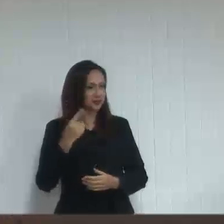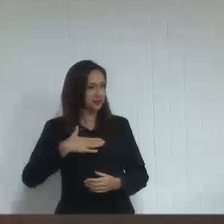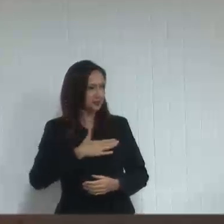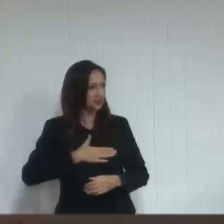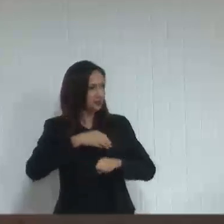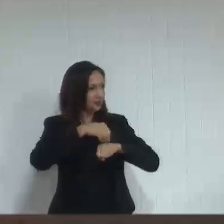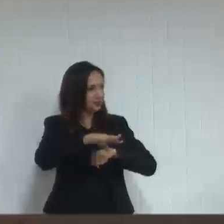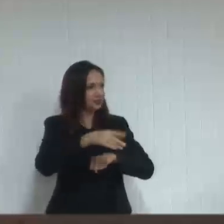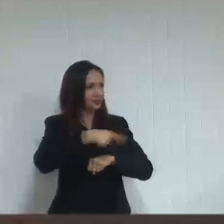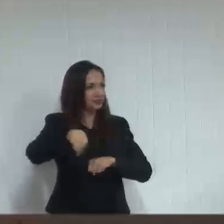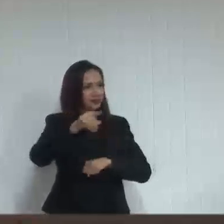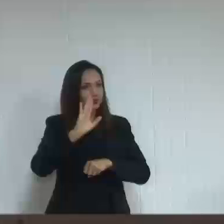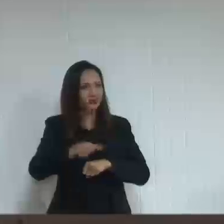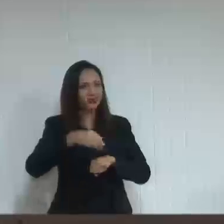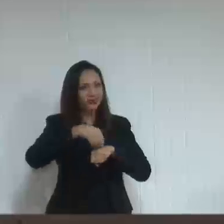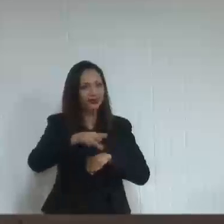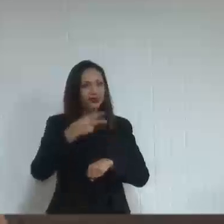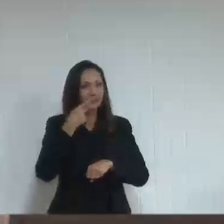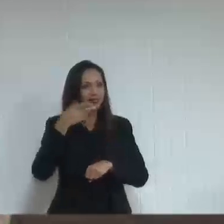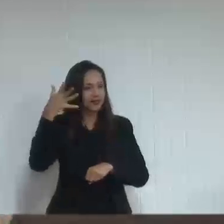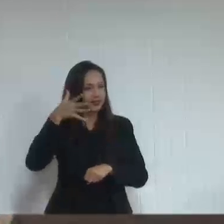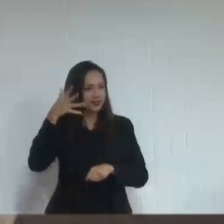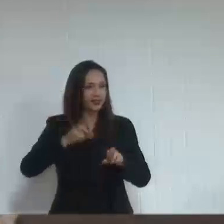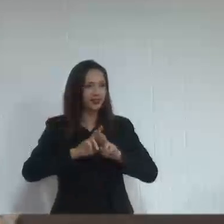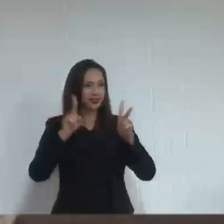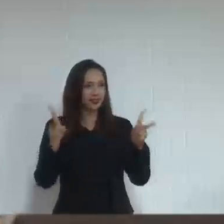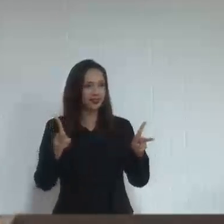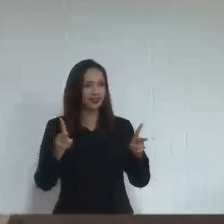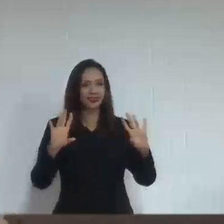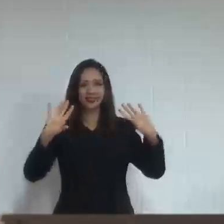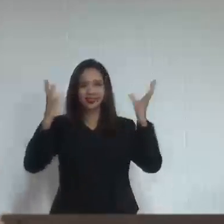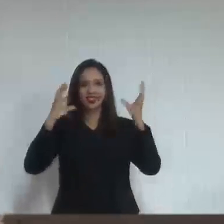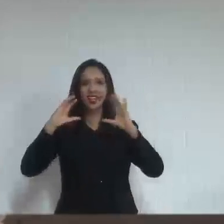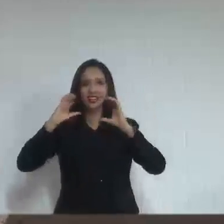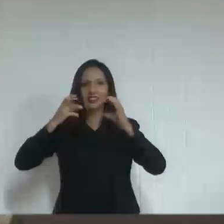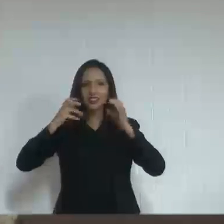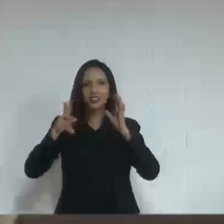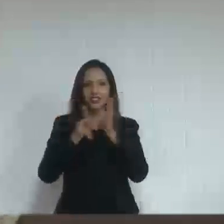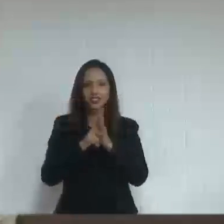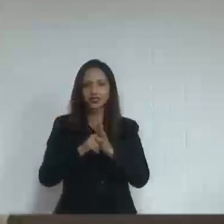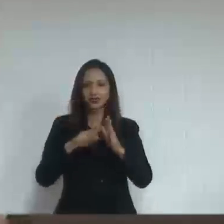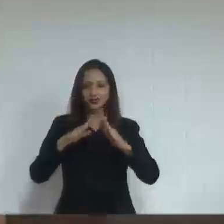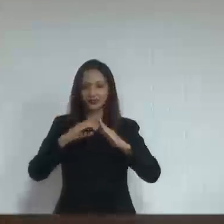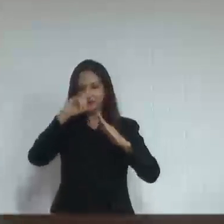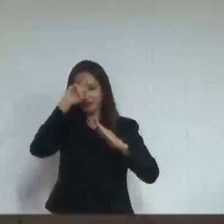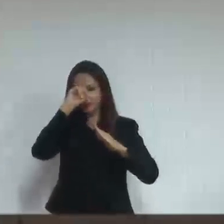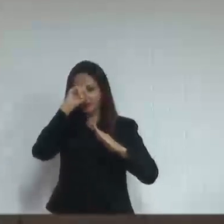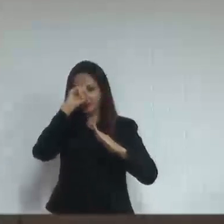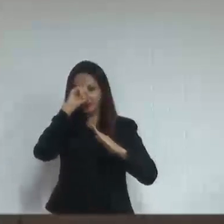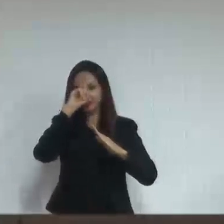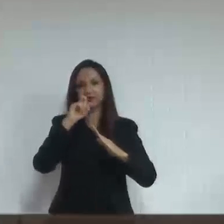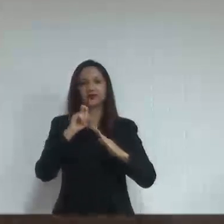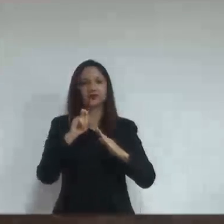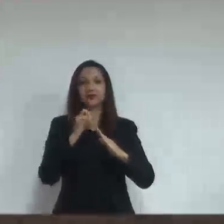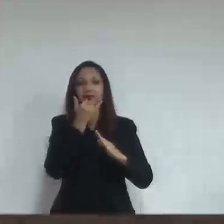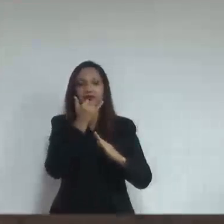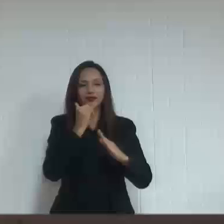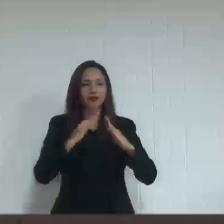compartilhar um pouco do que já foi falado. O que eu quero falar de diferente é a festa do milho da paróquia São Francisco. Um